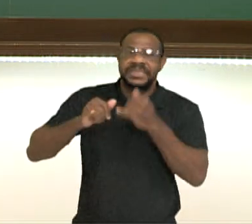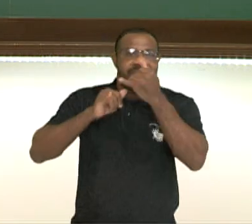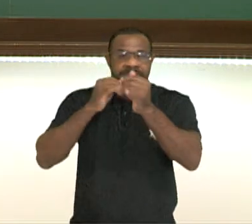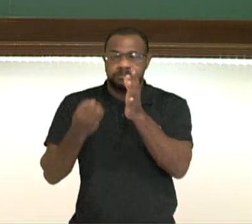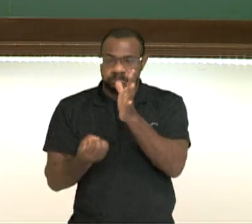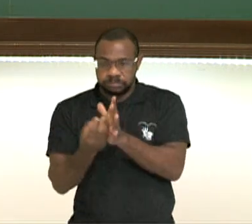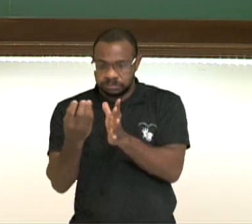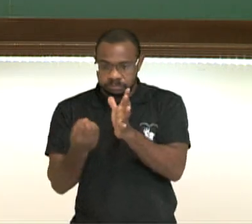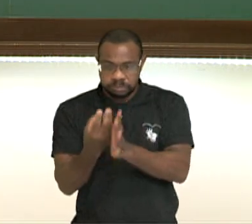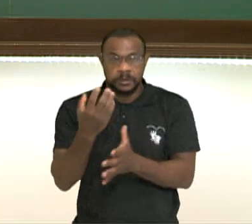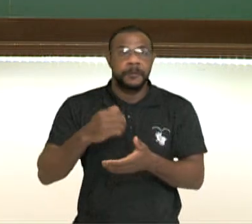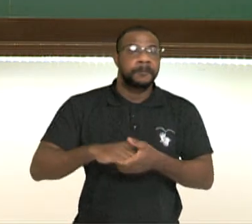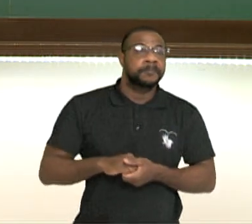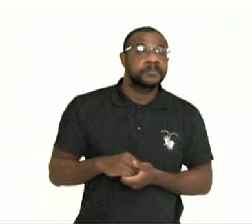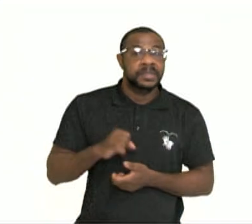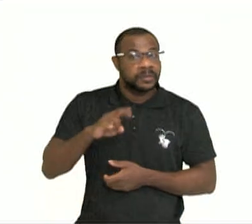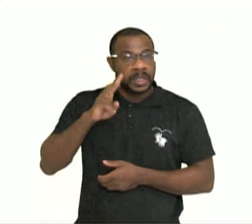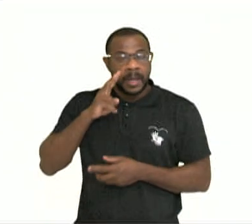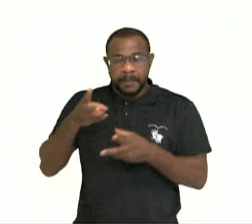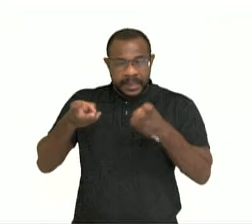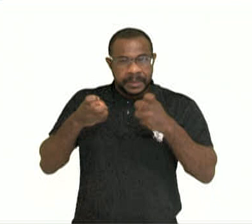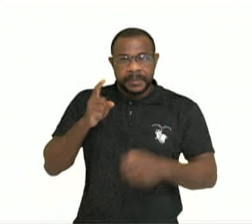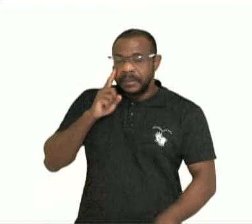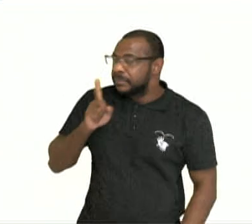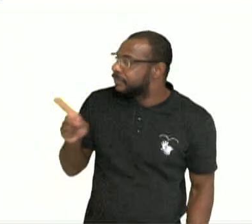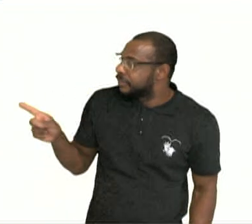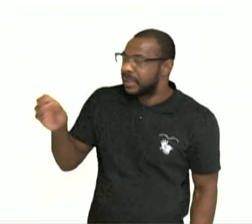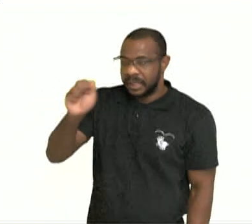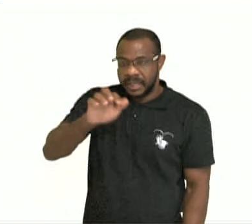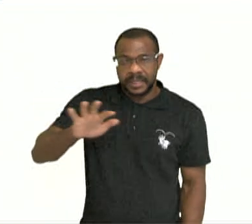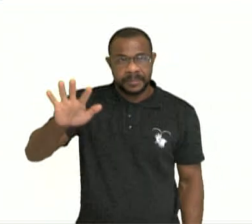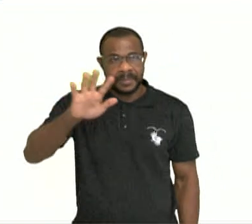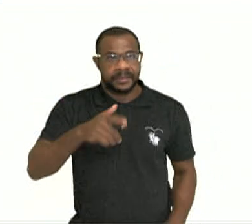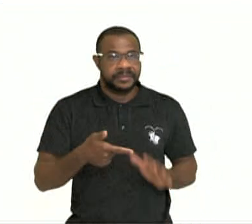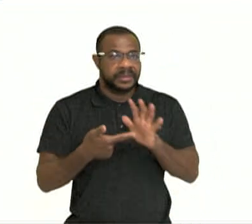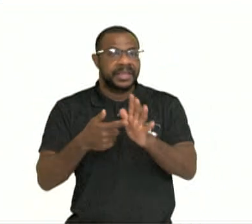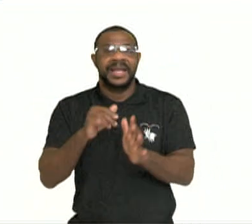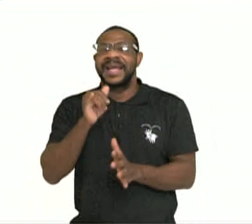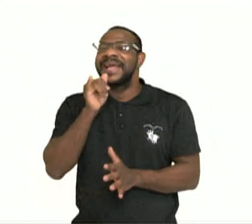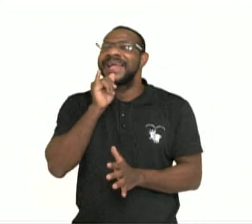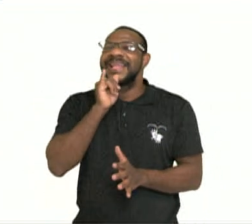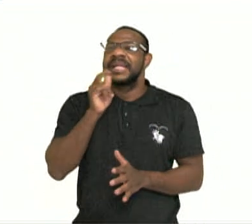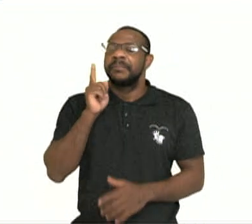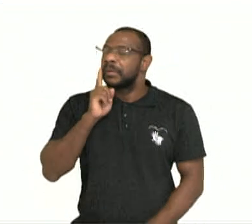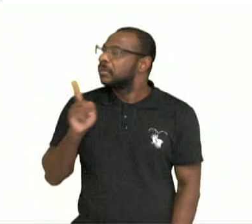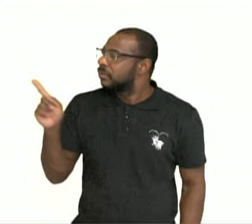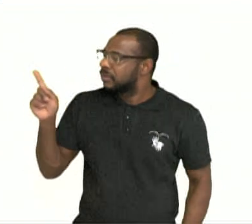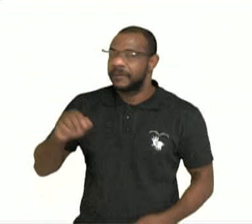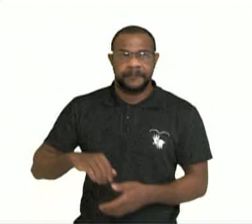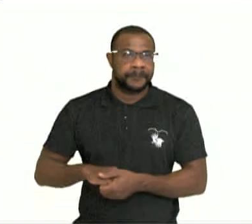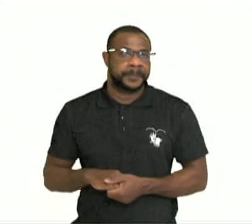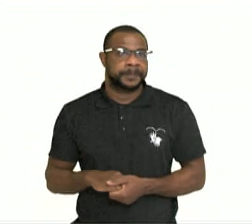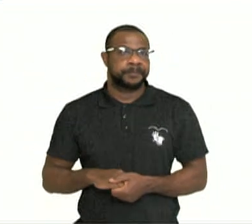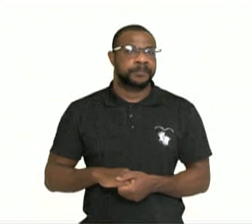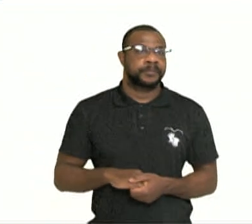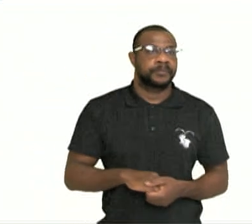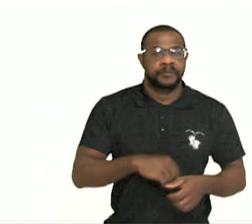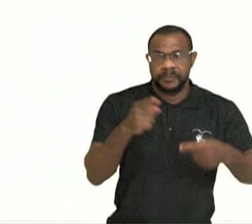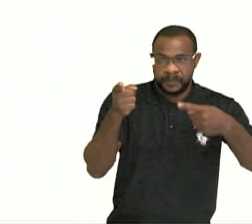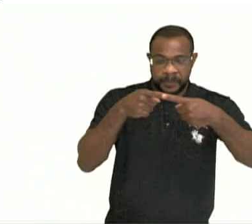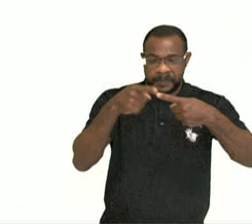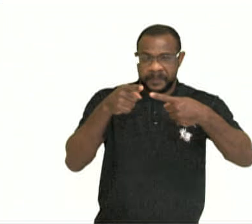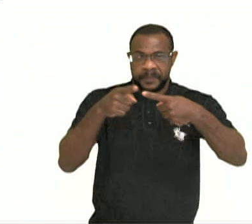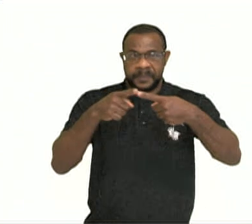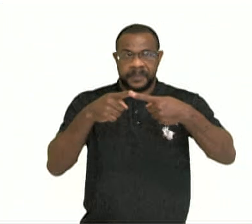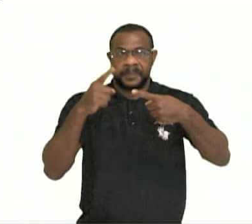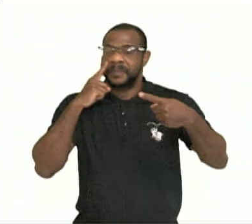energia. Se você olhar aqui, a imagem vai trazer aqui para você alguns exemplos das convencionais e das alternativas, onde a gente vai